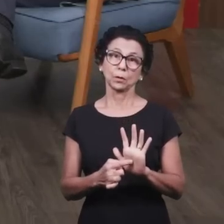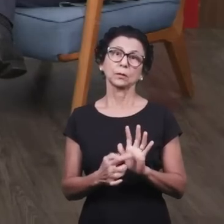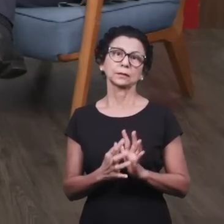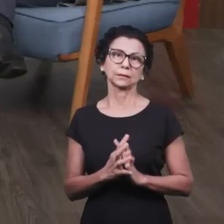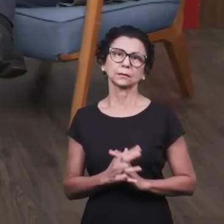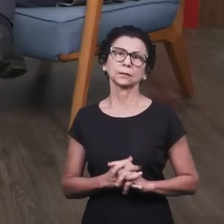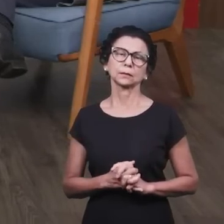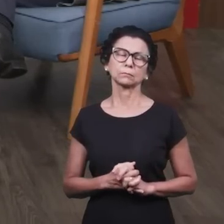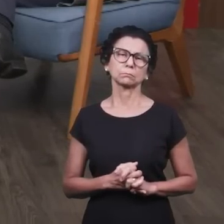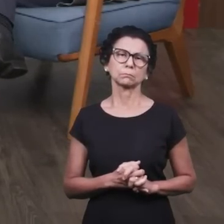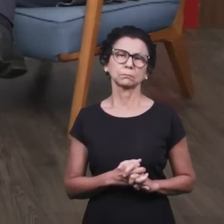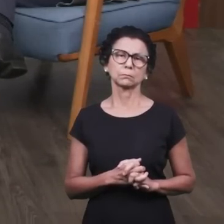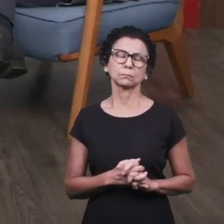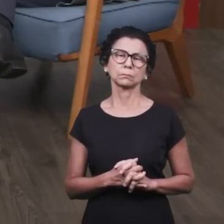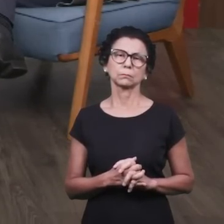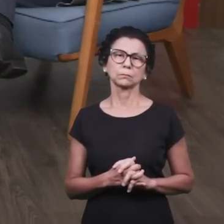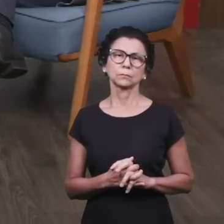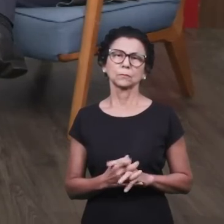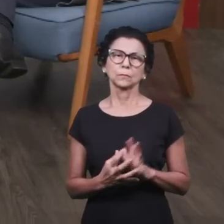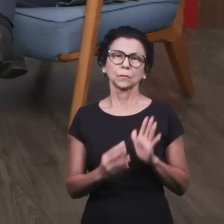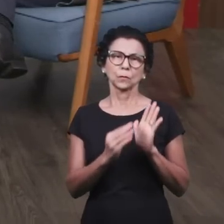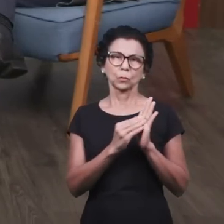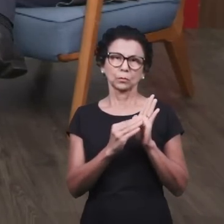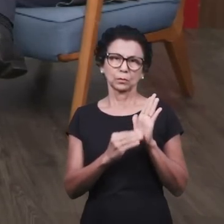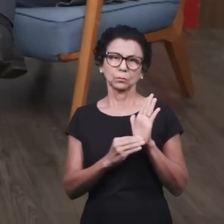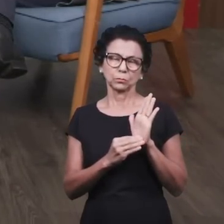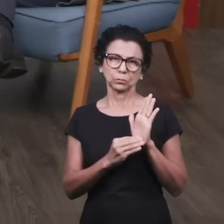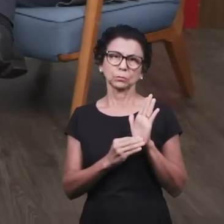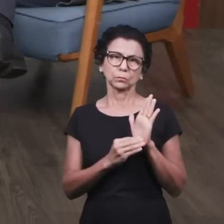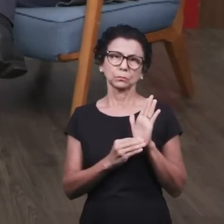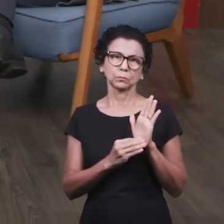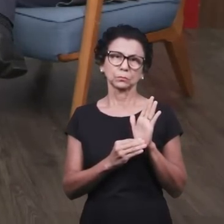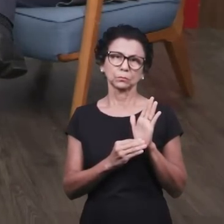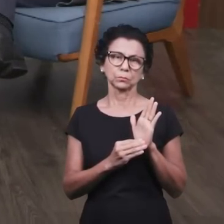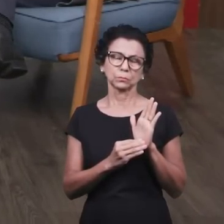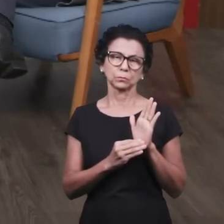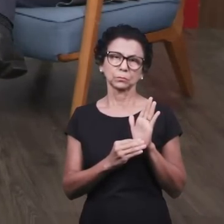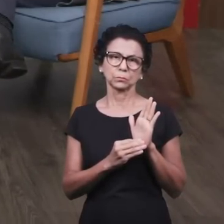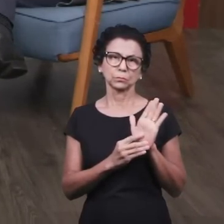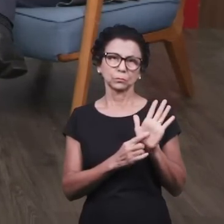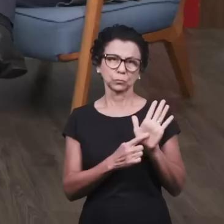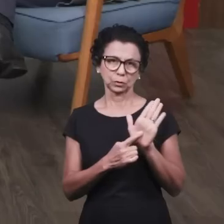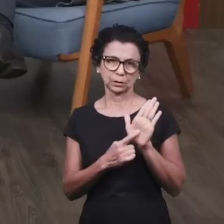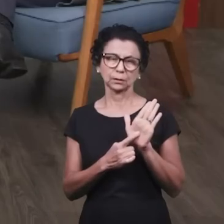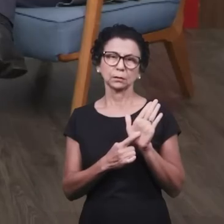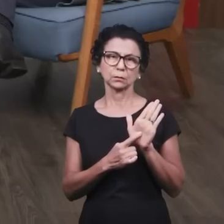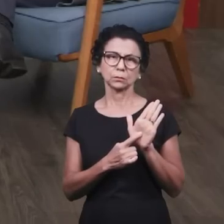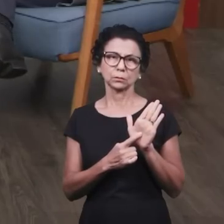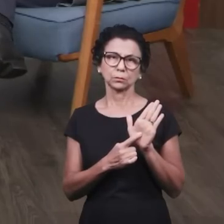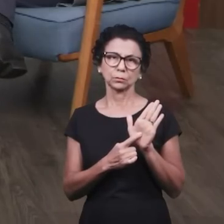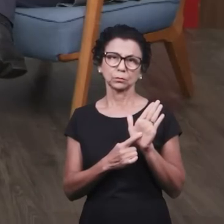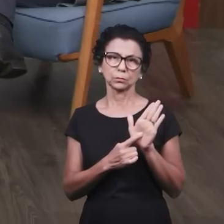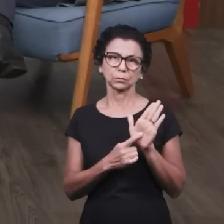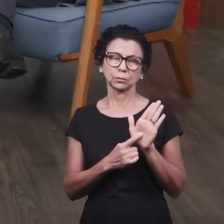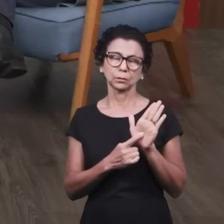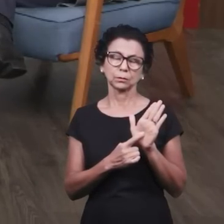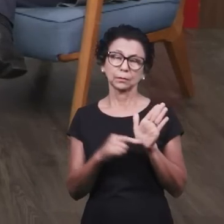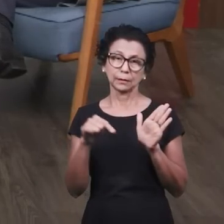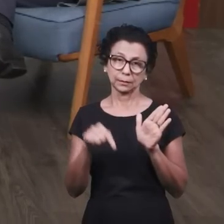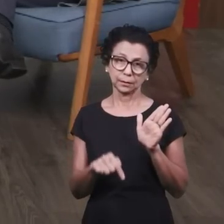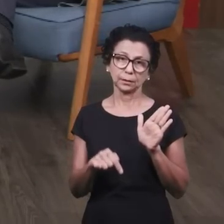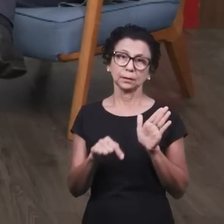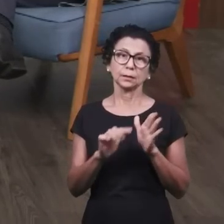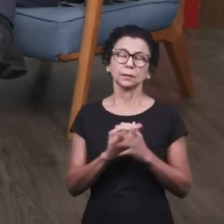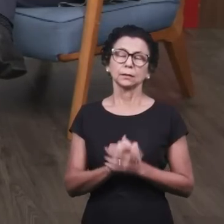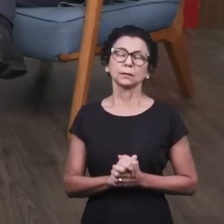dentro de todo esse conteúdo que nós estamos trazendo aqui, ele define o que é bom para